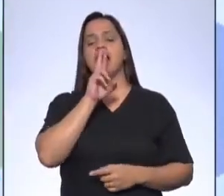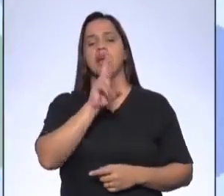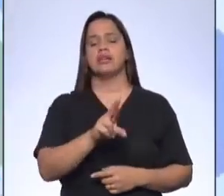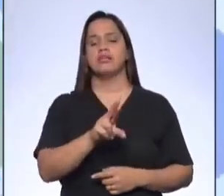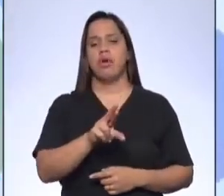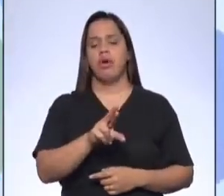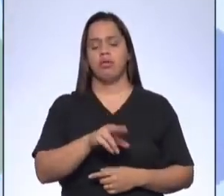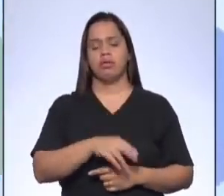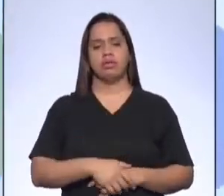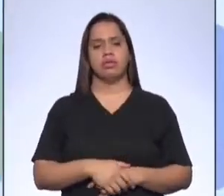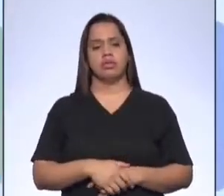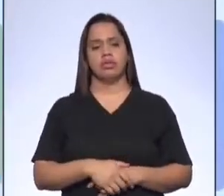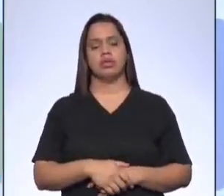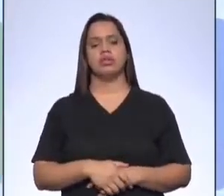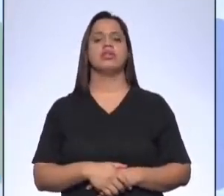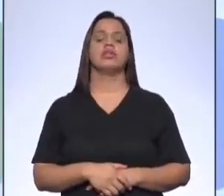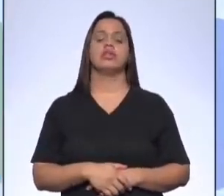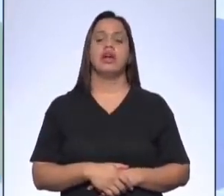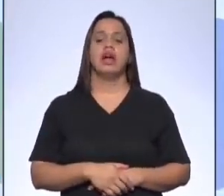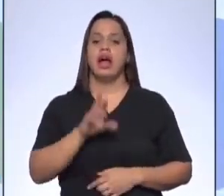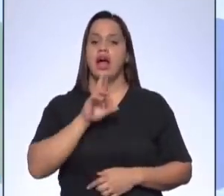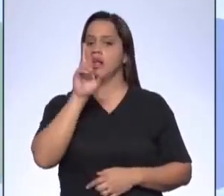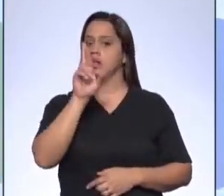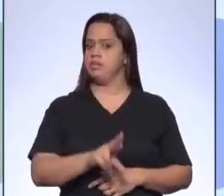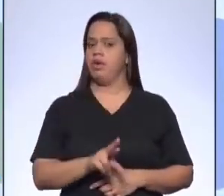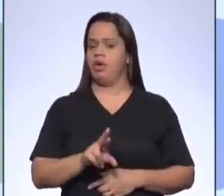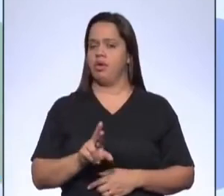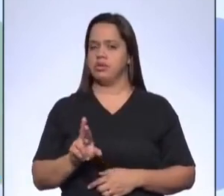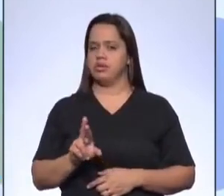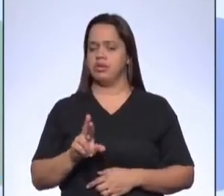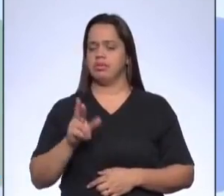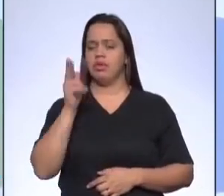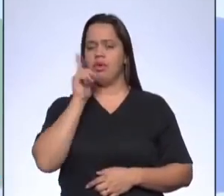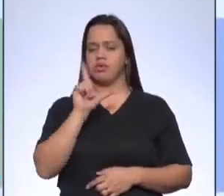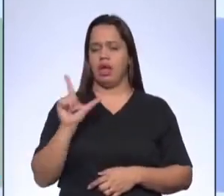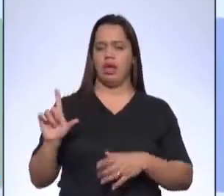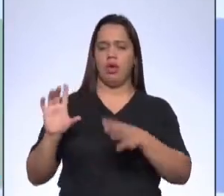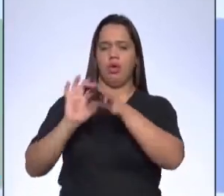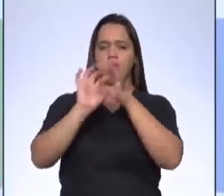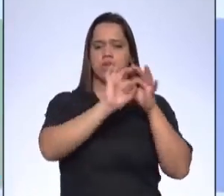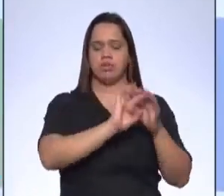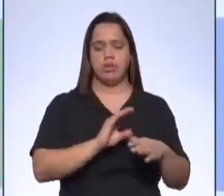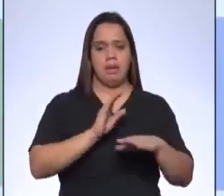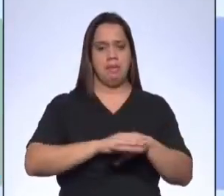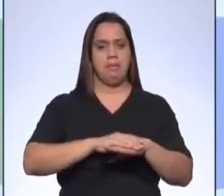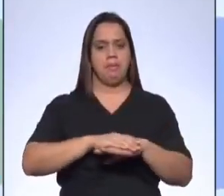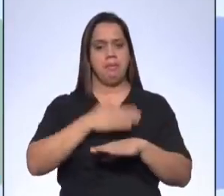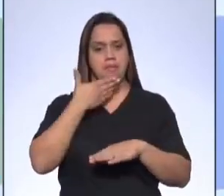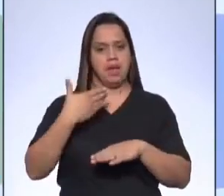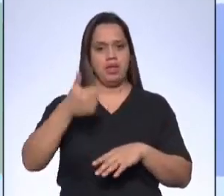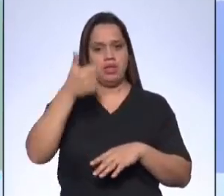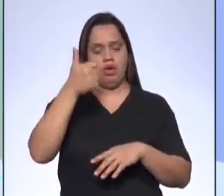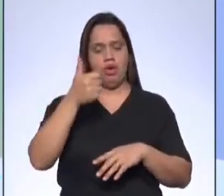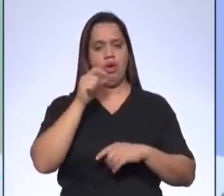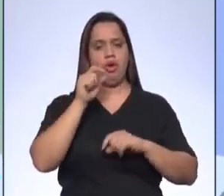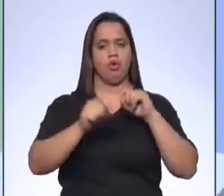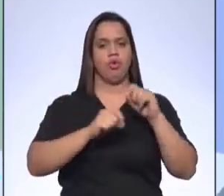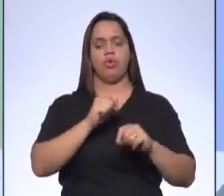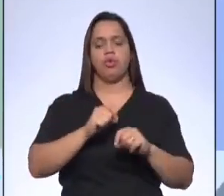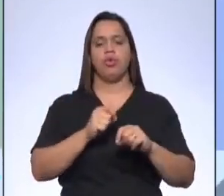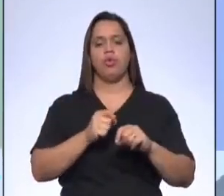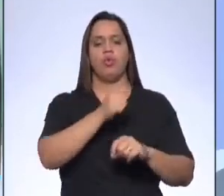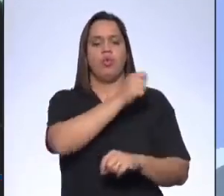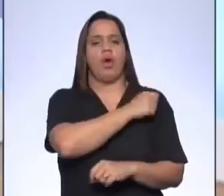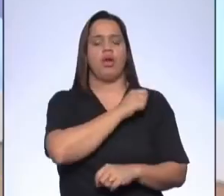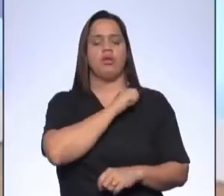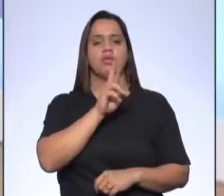dê uma ênfase para uma contextualização melhor seja o estudante que respondeu